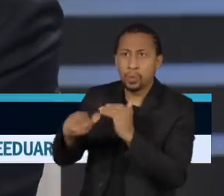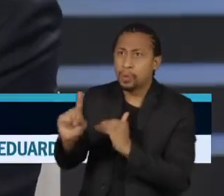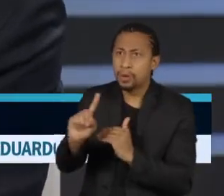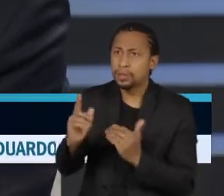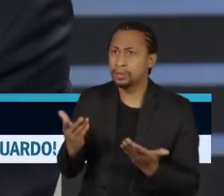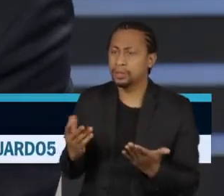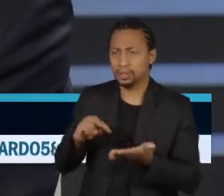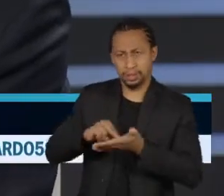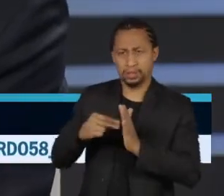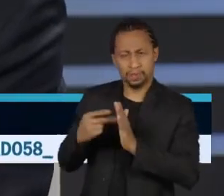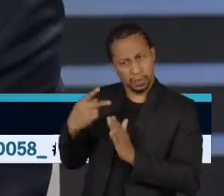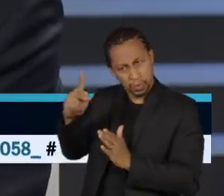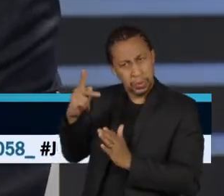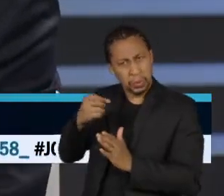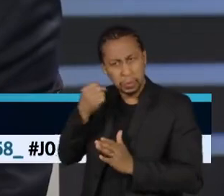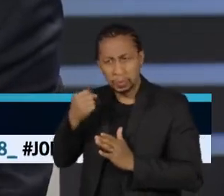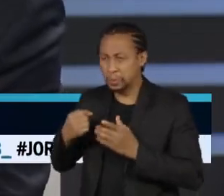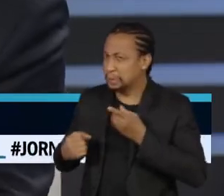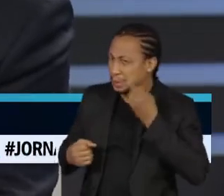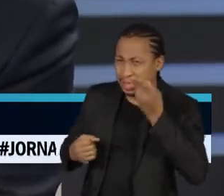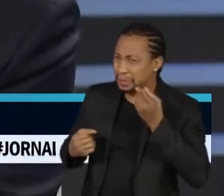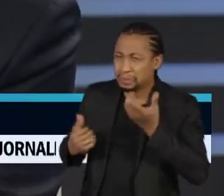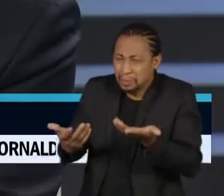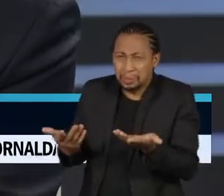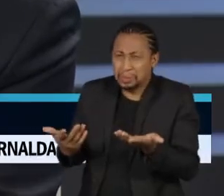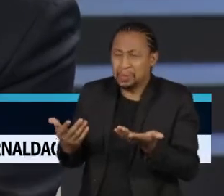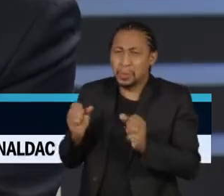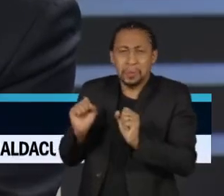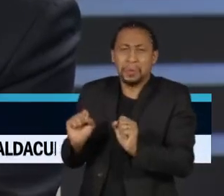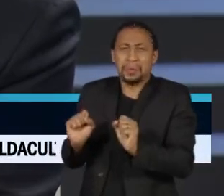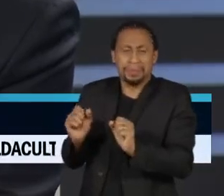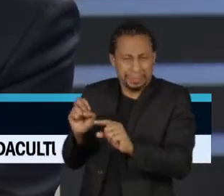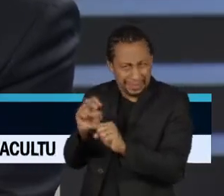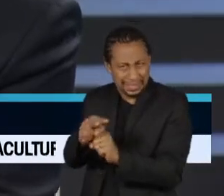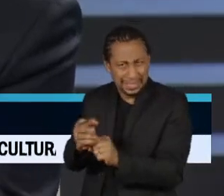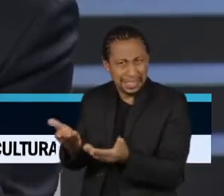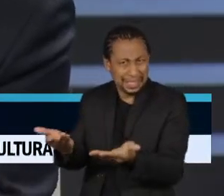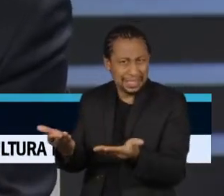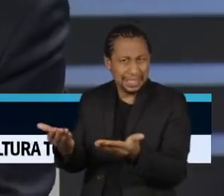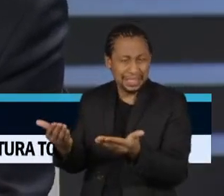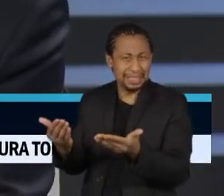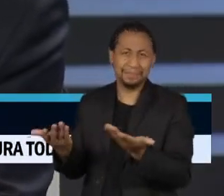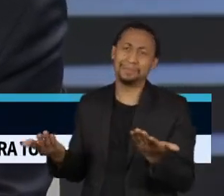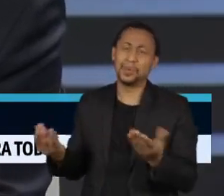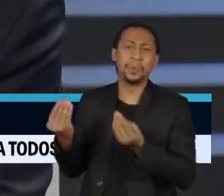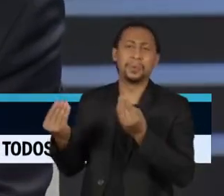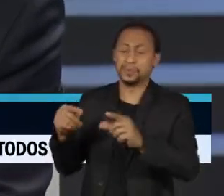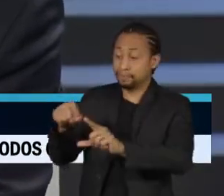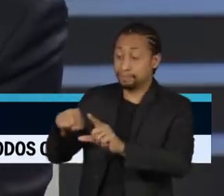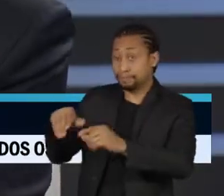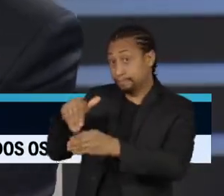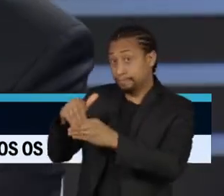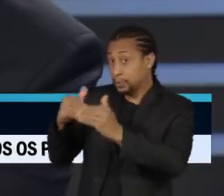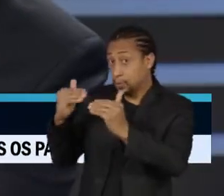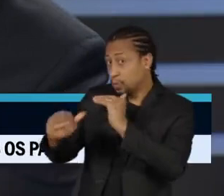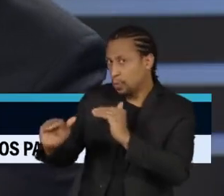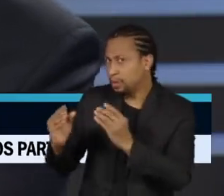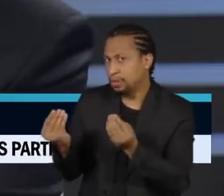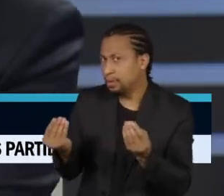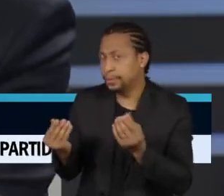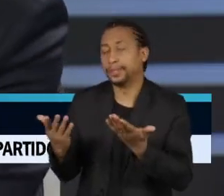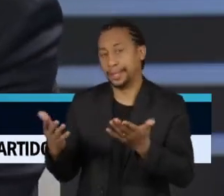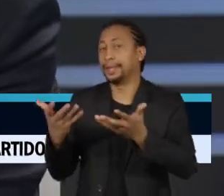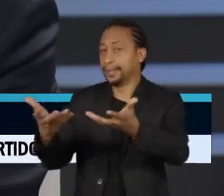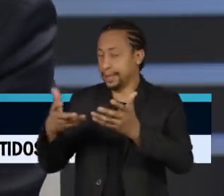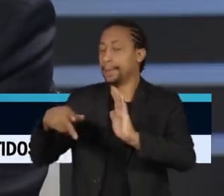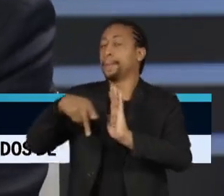que você elegeu não vale nada. Ou seja, é vitorioso nas eleições, vangloria que quer fazer presidente do Senado, que não vai fazer,